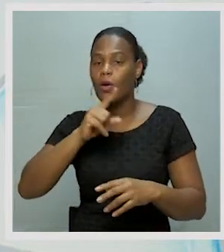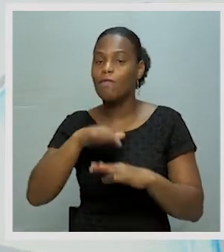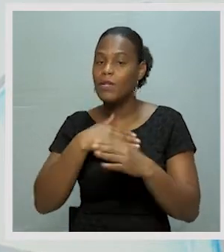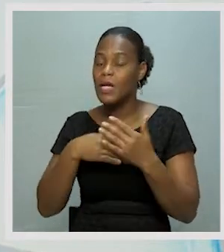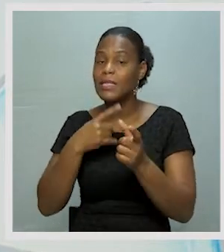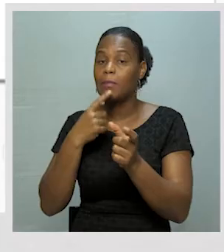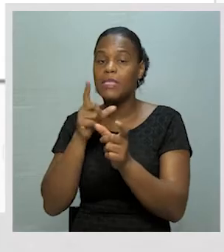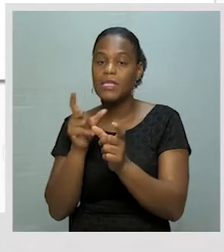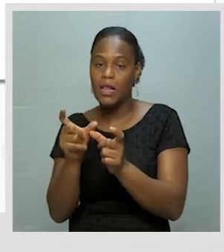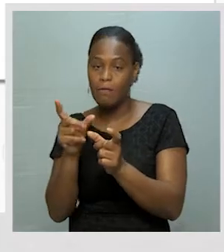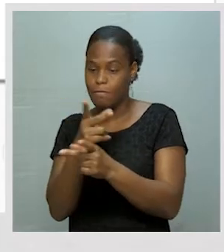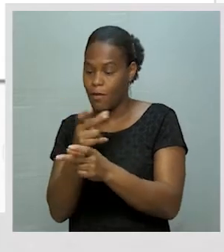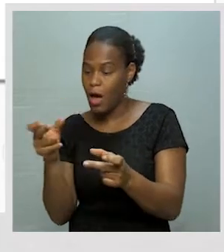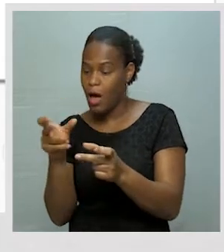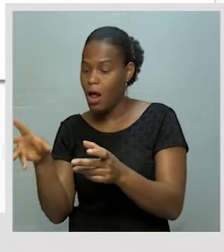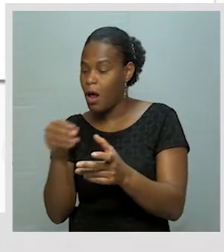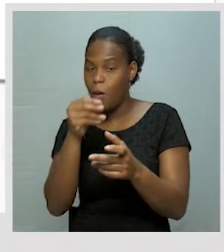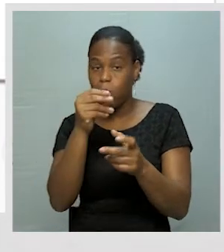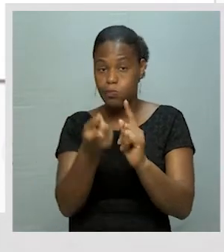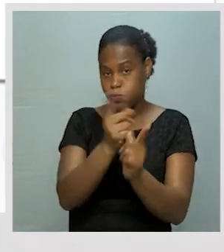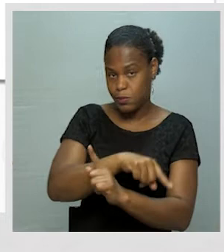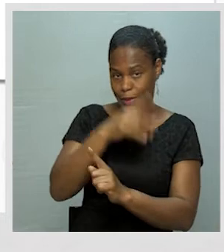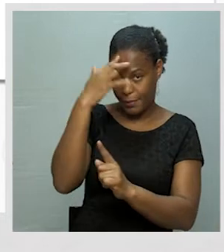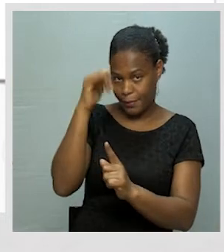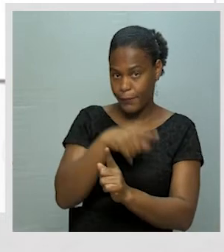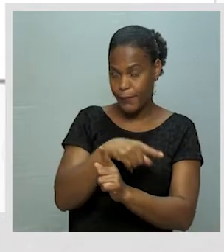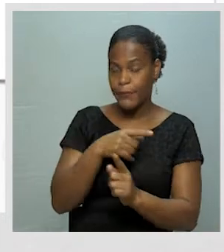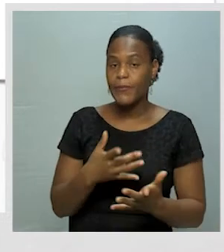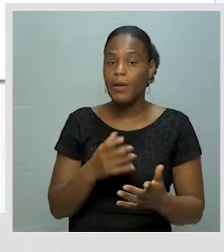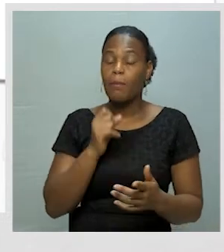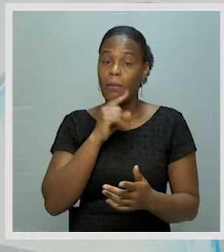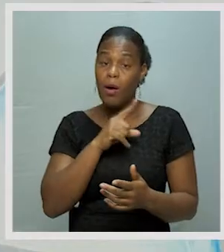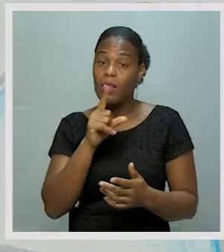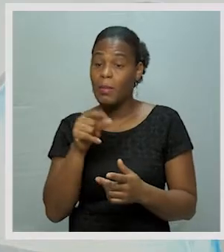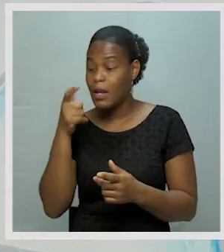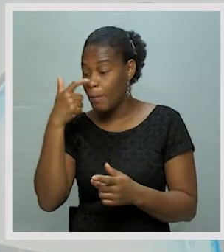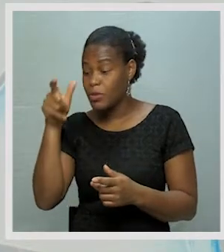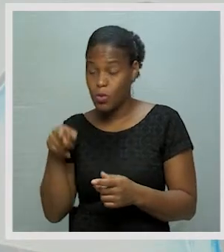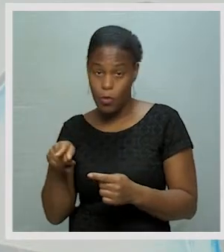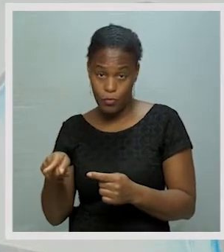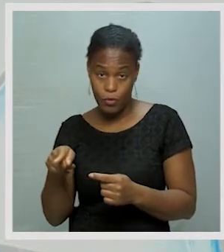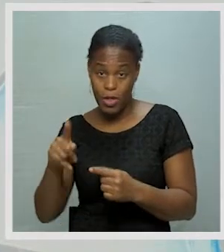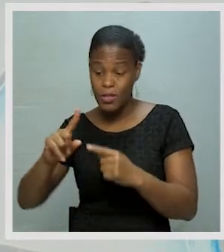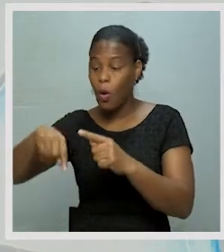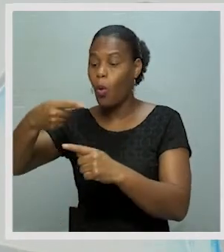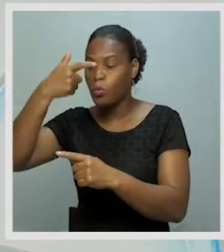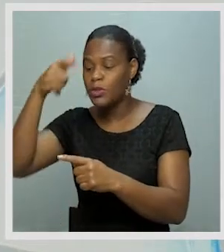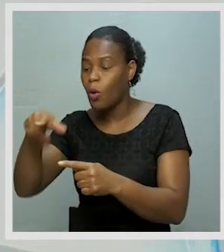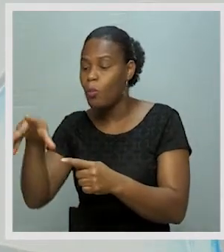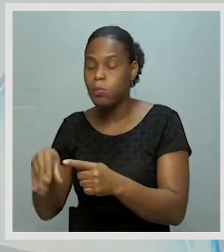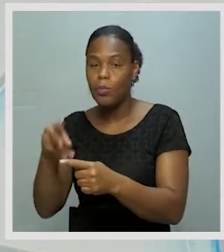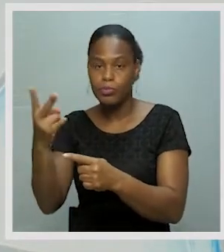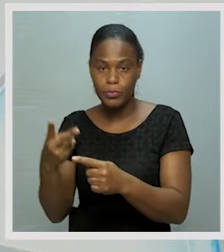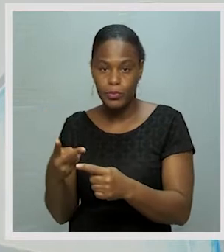indireta. E nós podemos fazer citação de citação. Como é que isto acontece? Normalmente